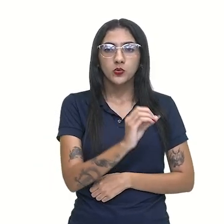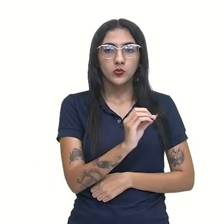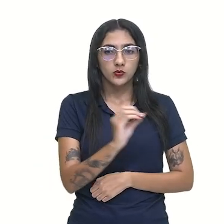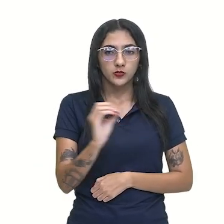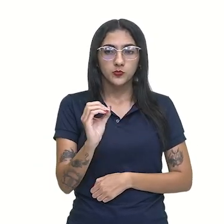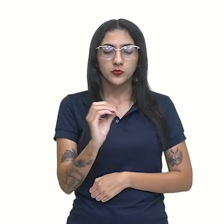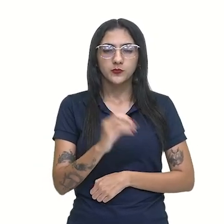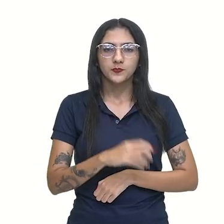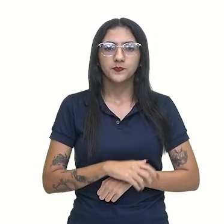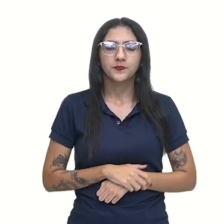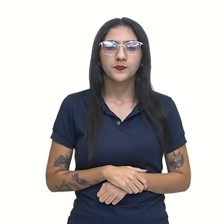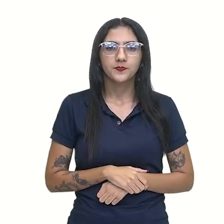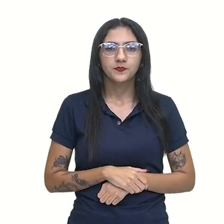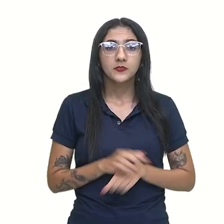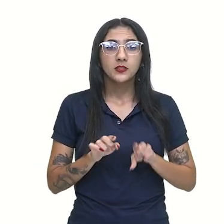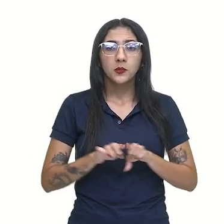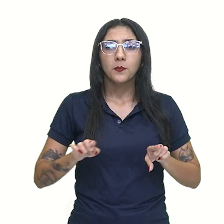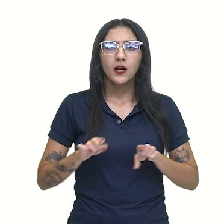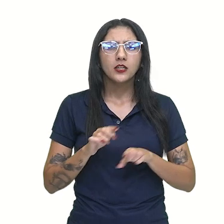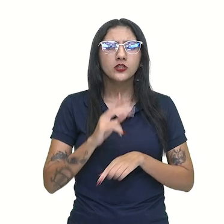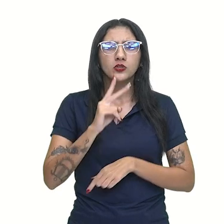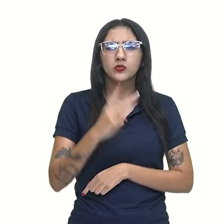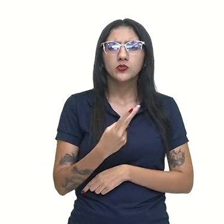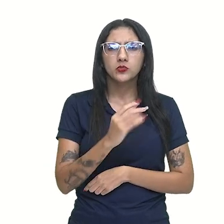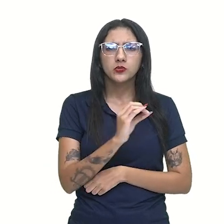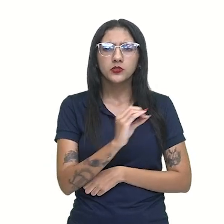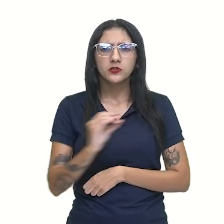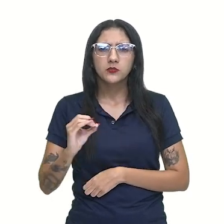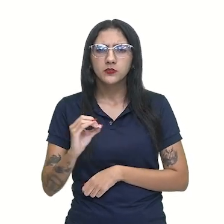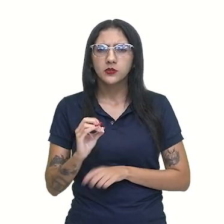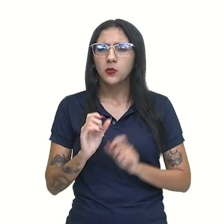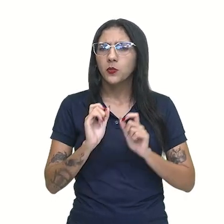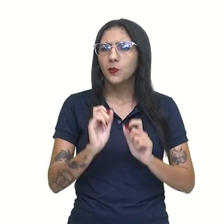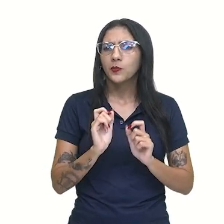2.000, né? 2.000